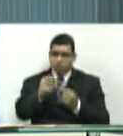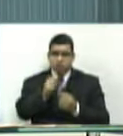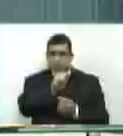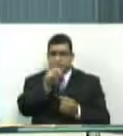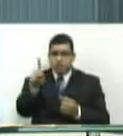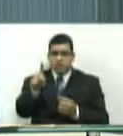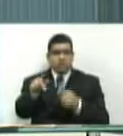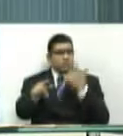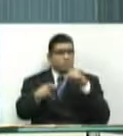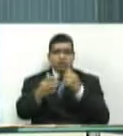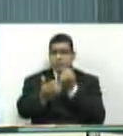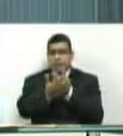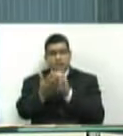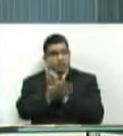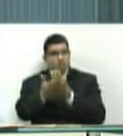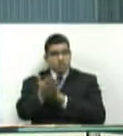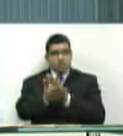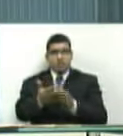não recolhendo?